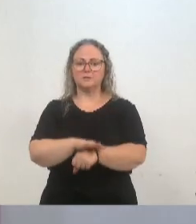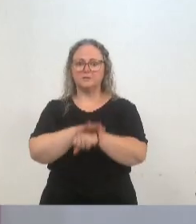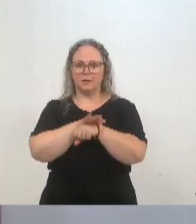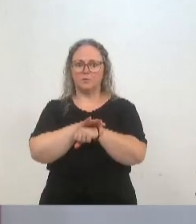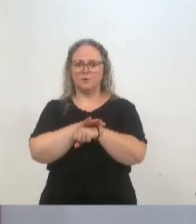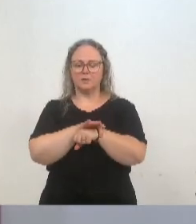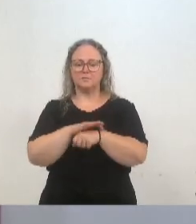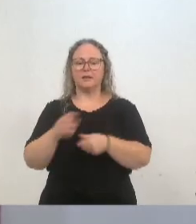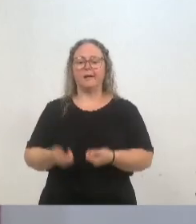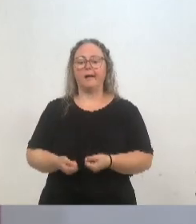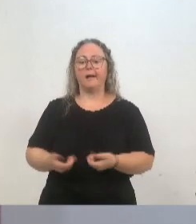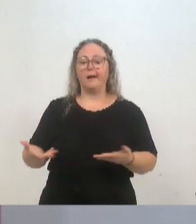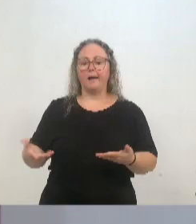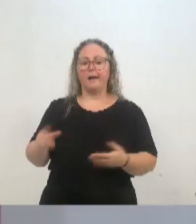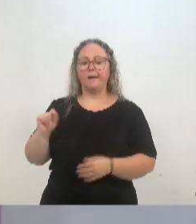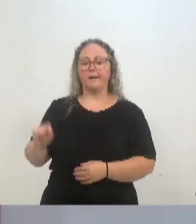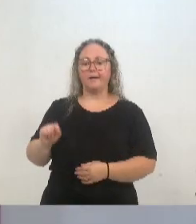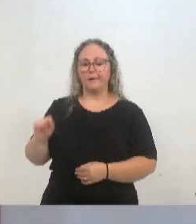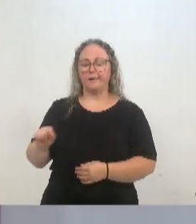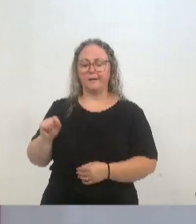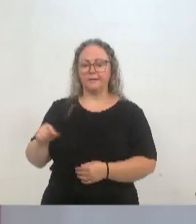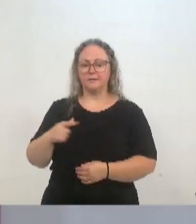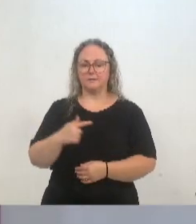gastar, senhores vereadores, mais de